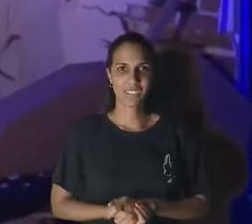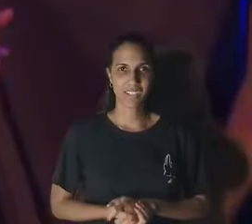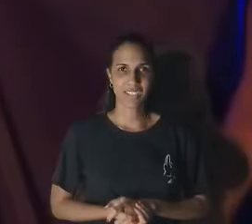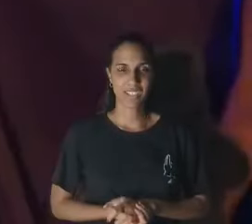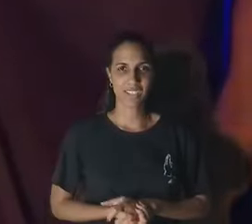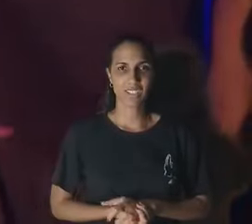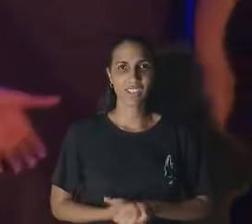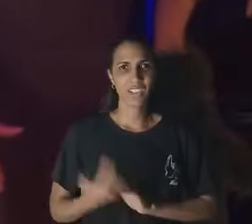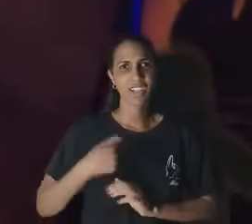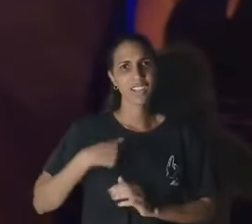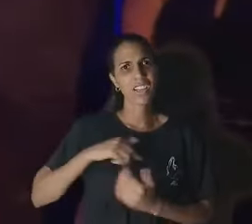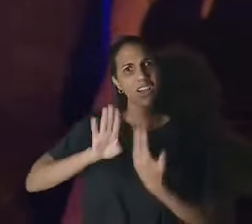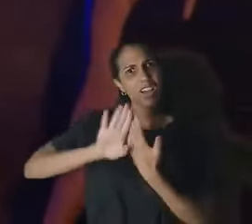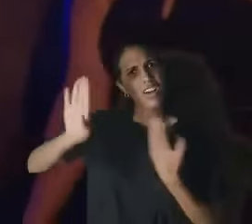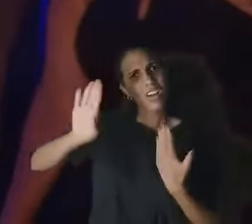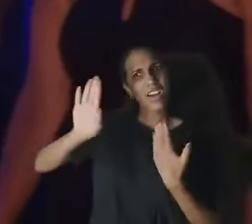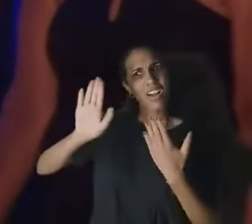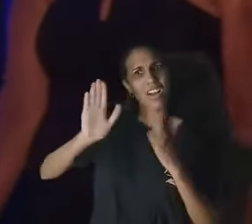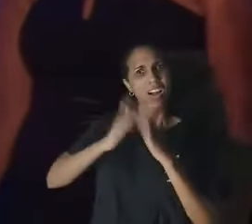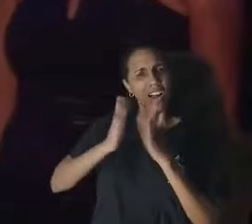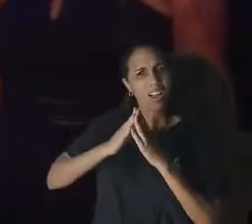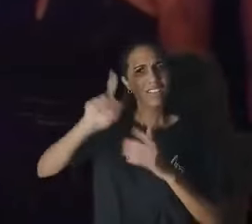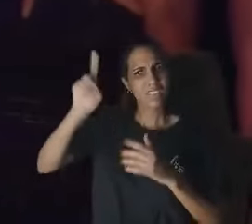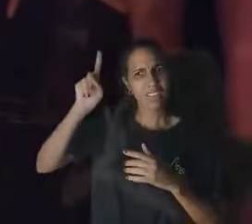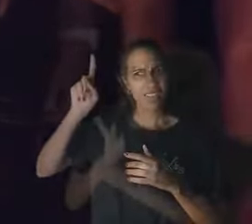Tô longe da casa dele também.